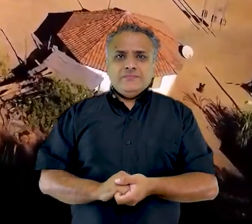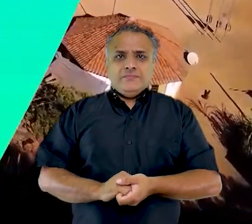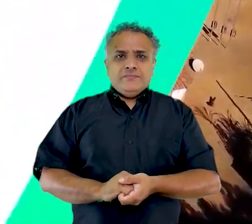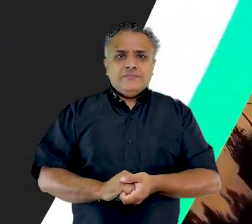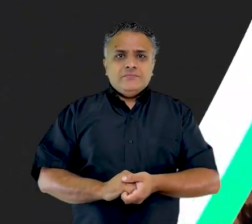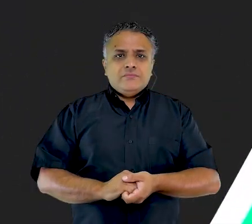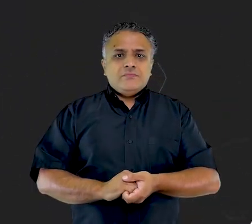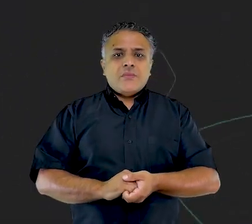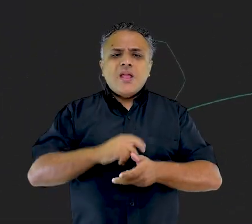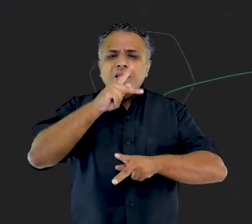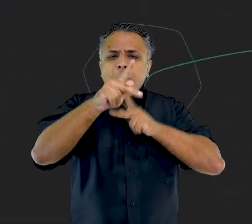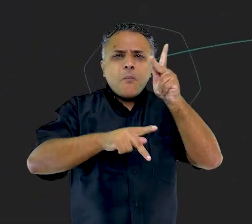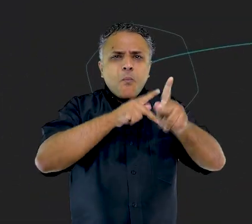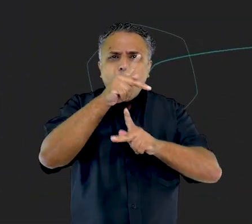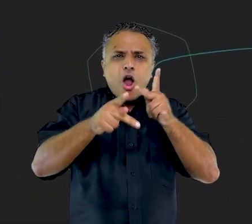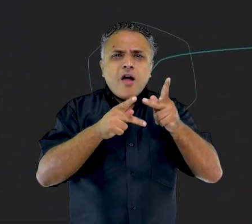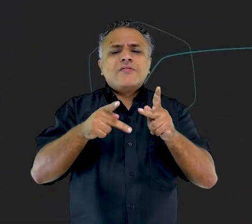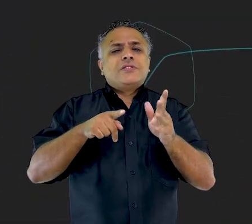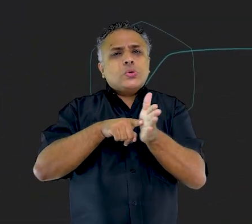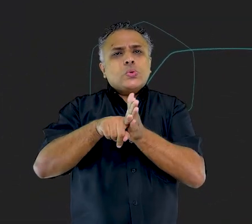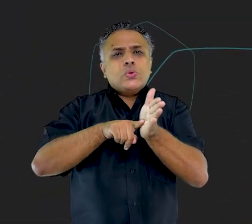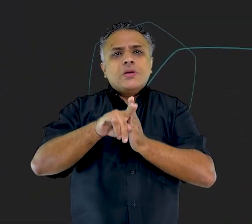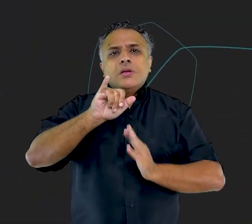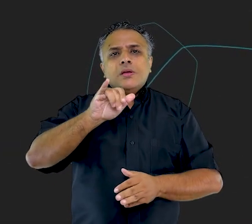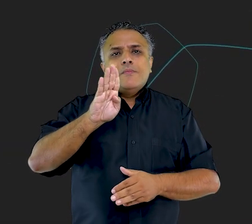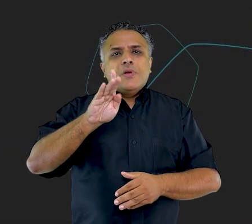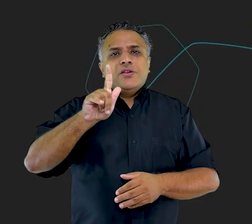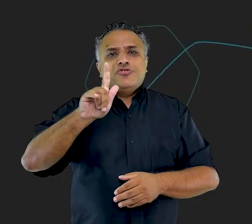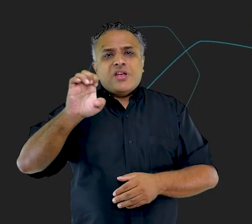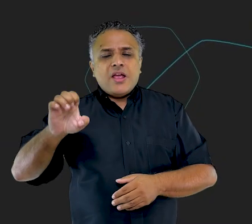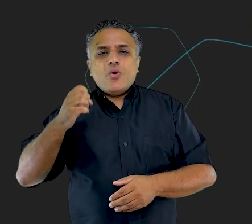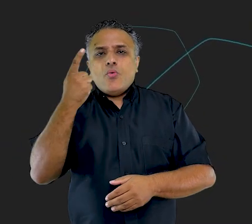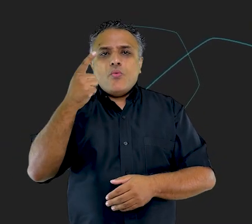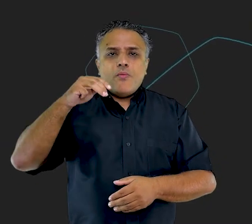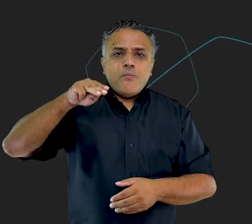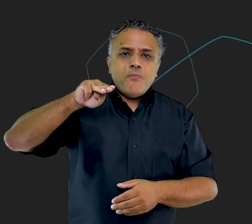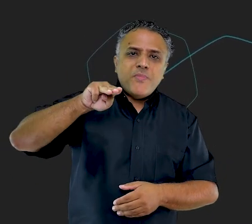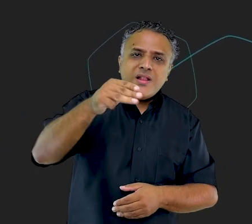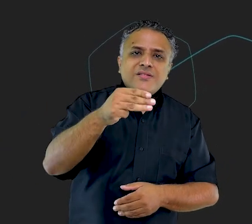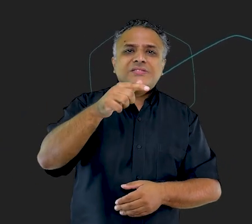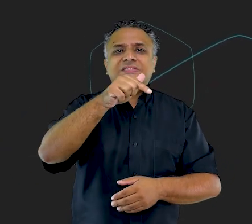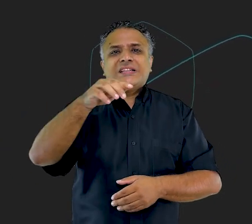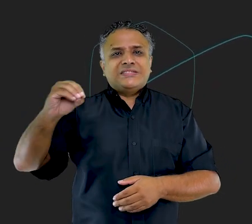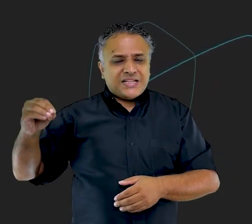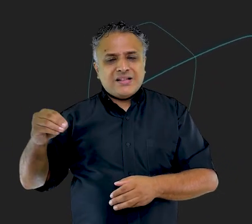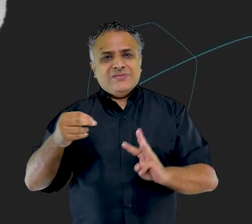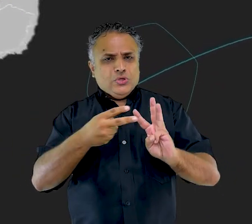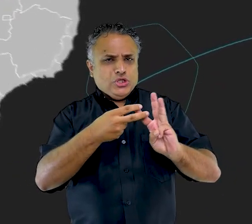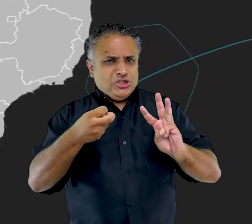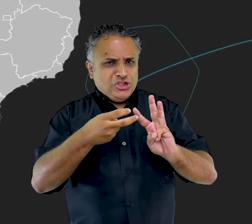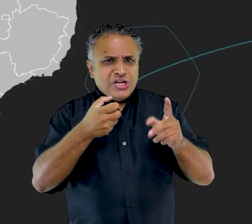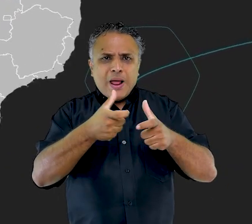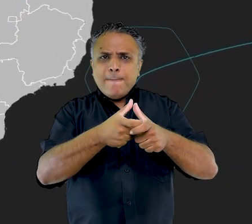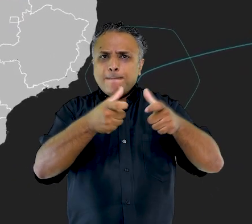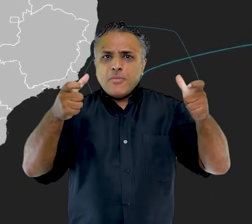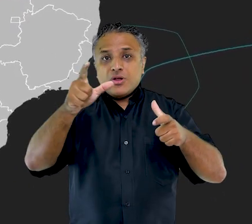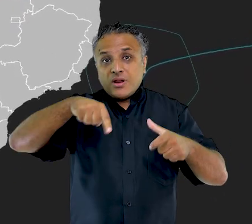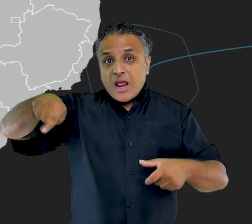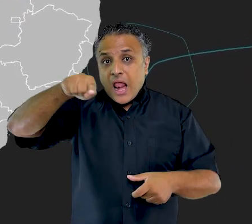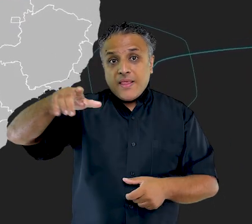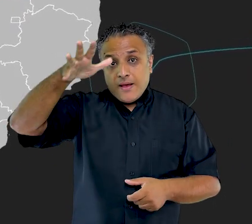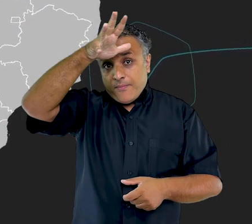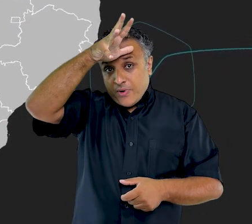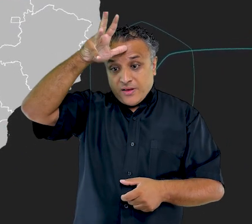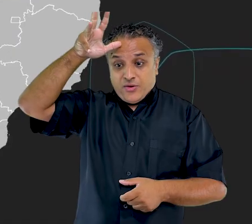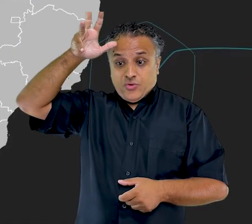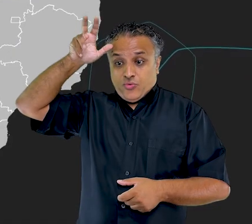Esses povos reúnem, segundo o IBGE, cerca de 1.700.000 indígenas, a maioria na Amazônia